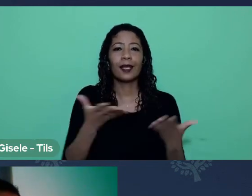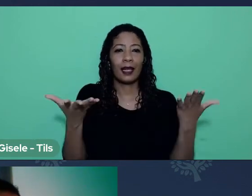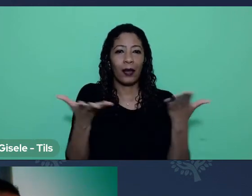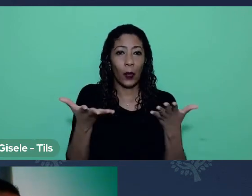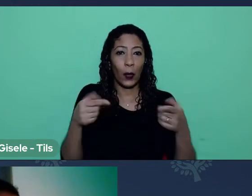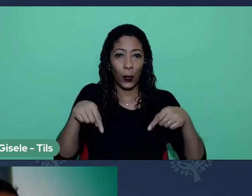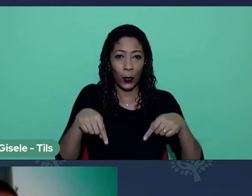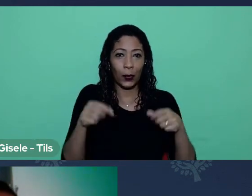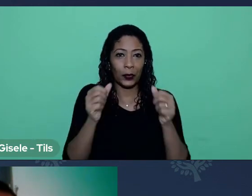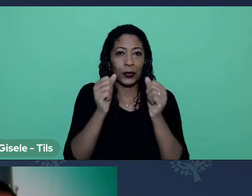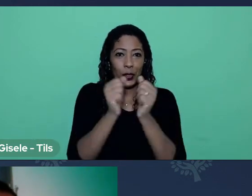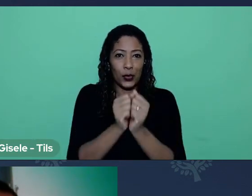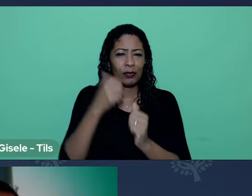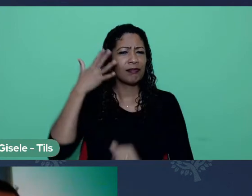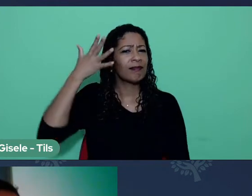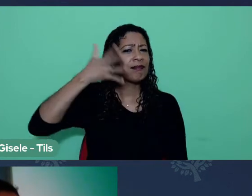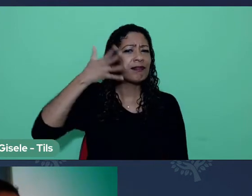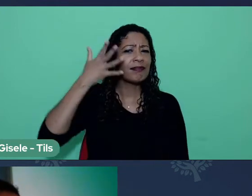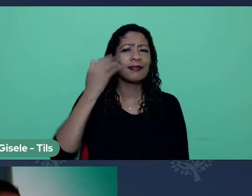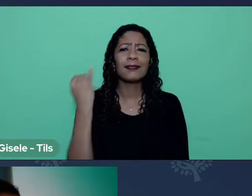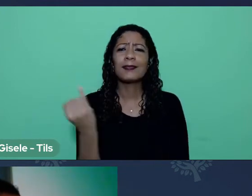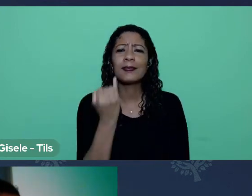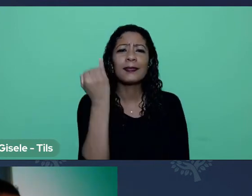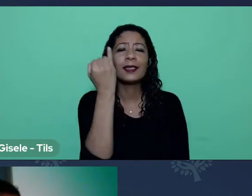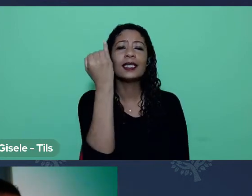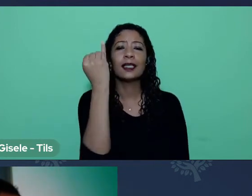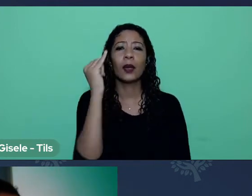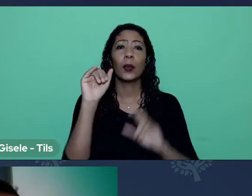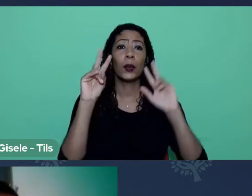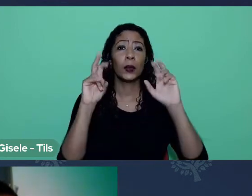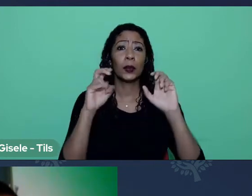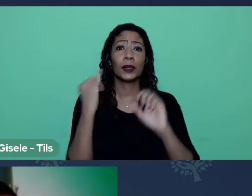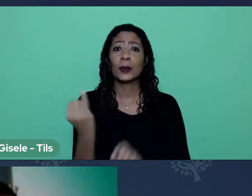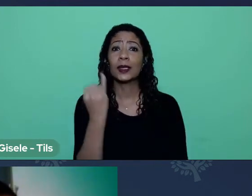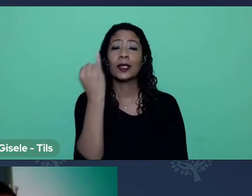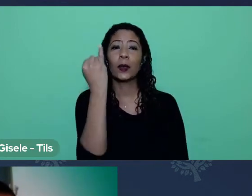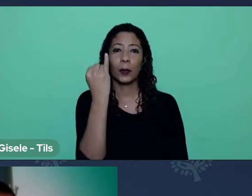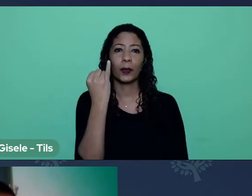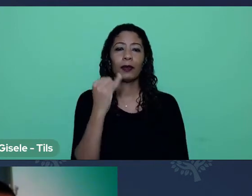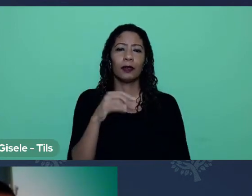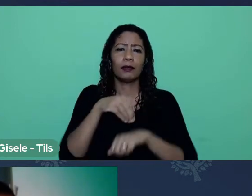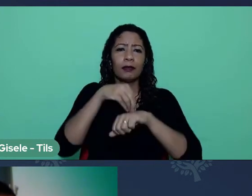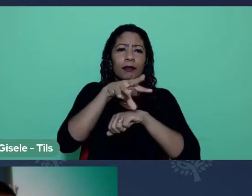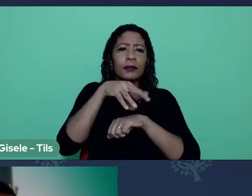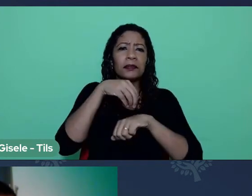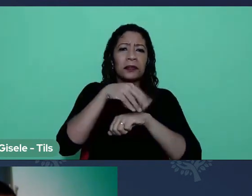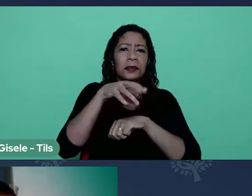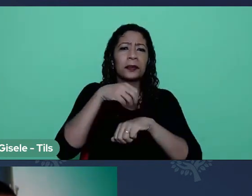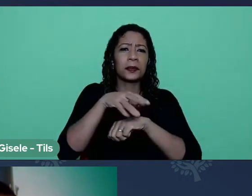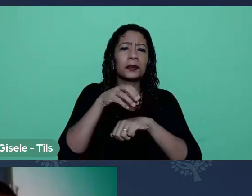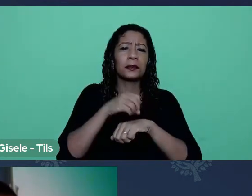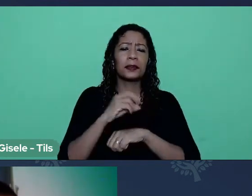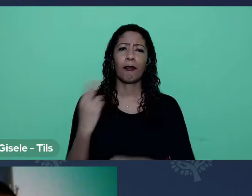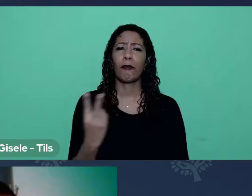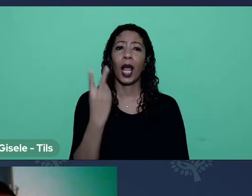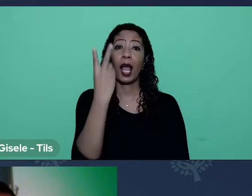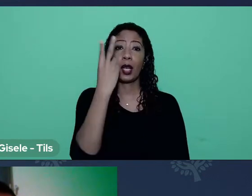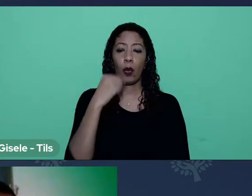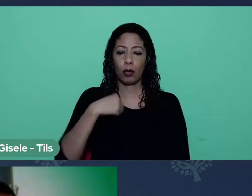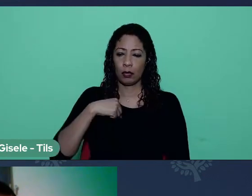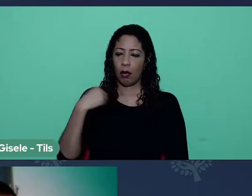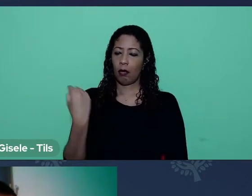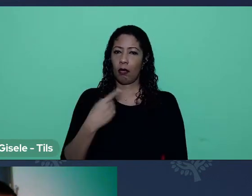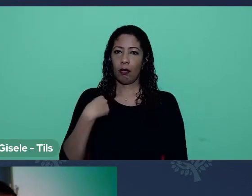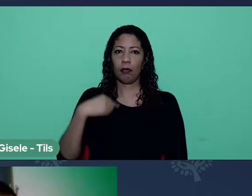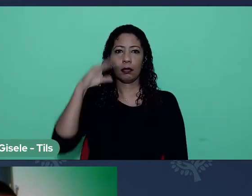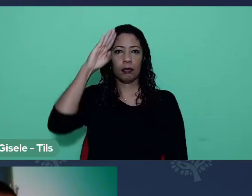palestra tão importante, com um conteúdo tão rico, né, de informações, não somente para a gente da comunidade acadêmica, científica,